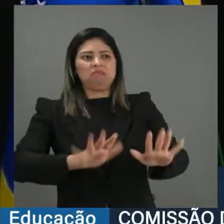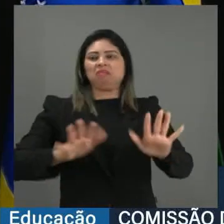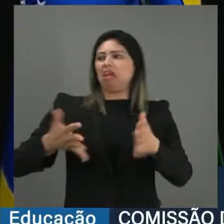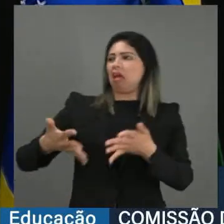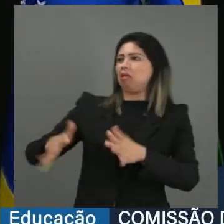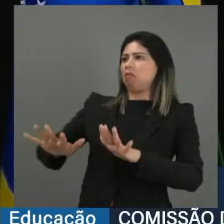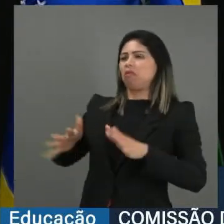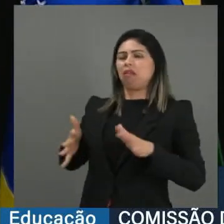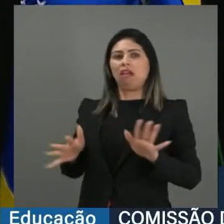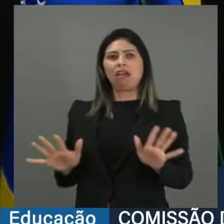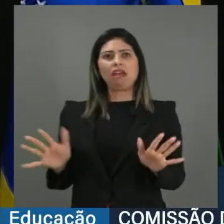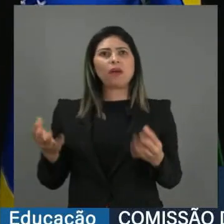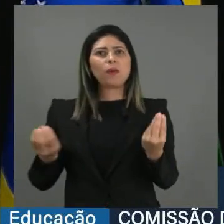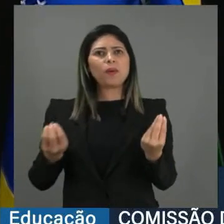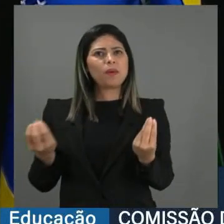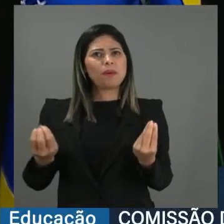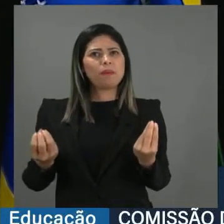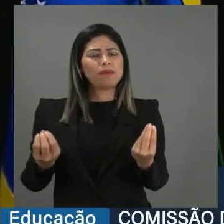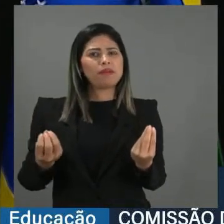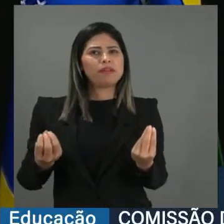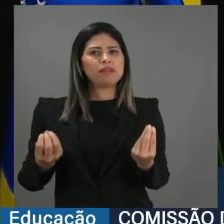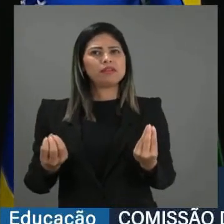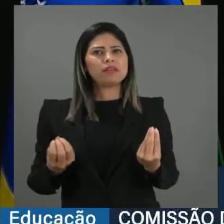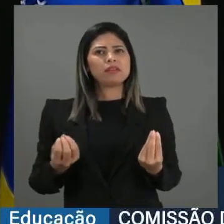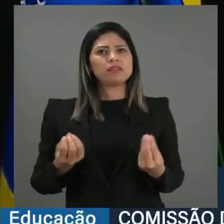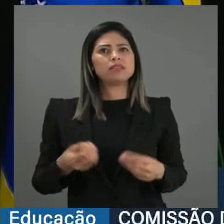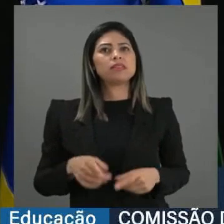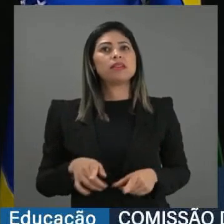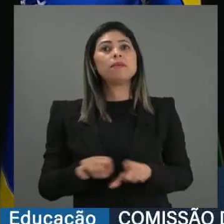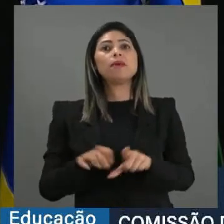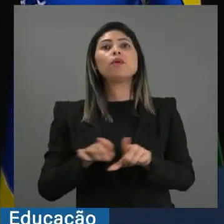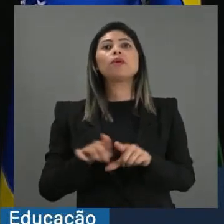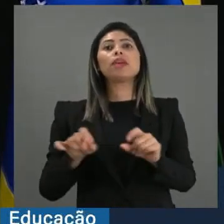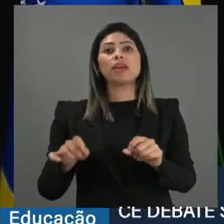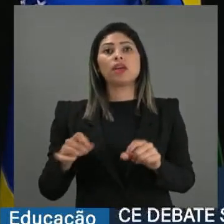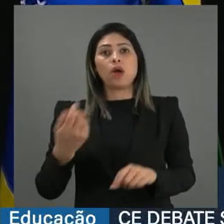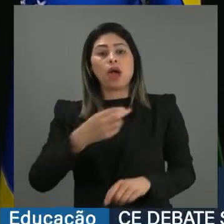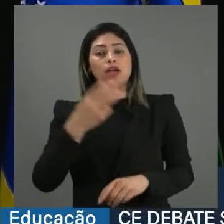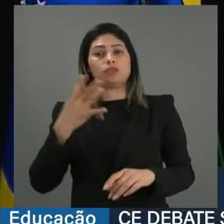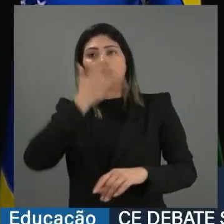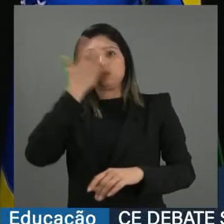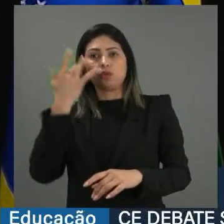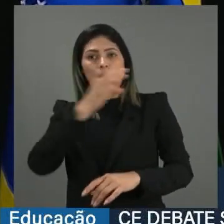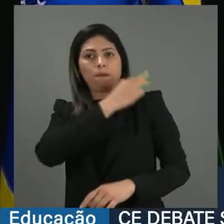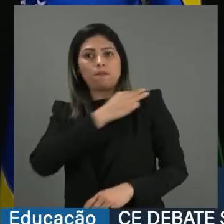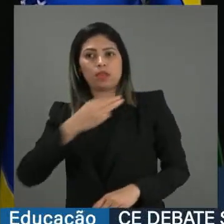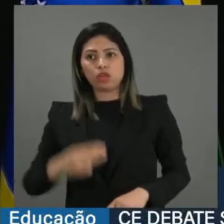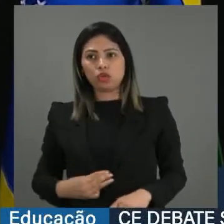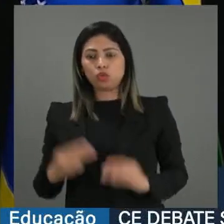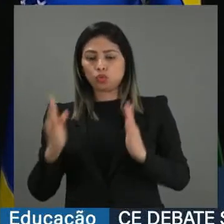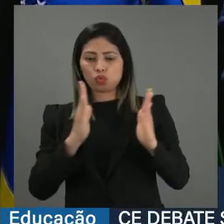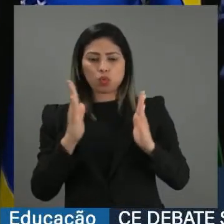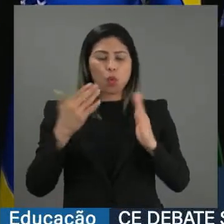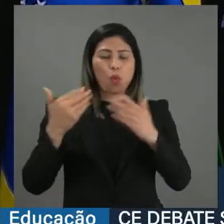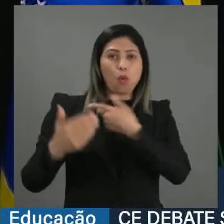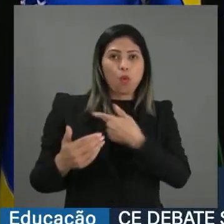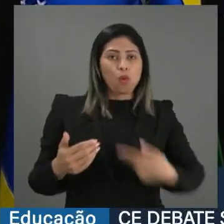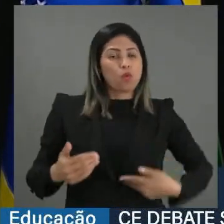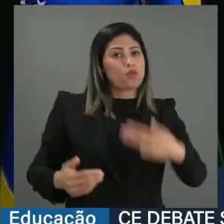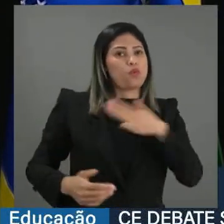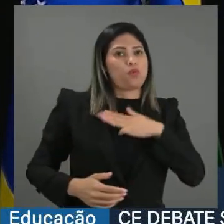a proteção a ministros do governo Lula nessa casa.